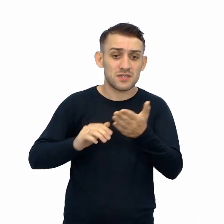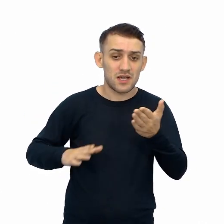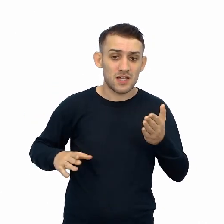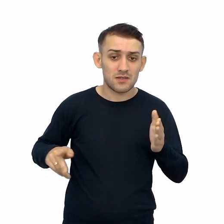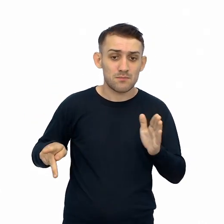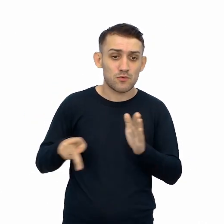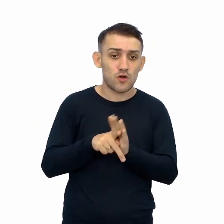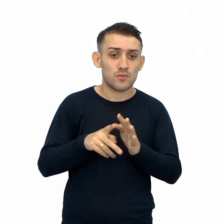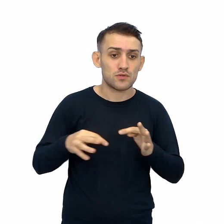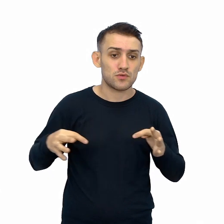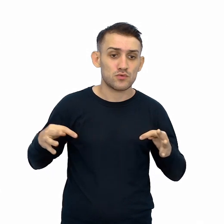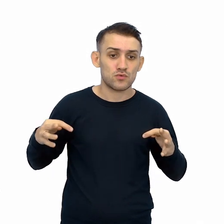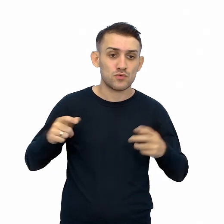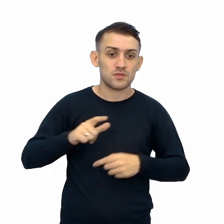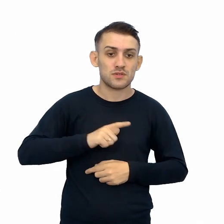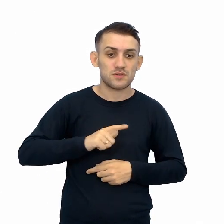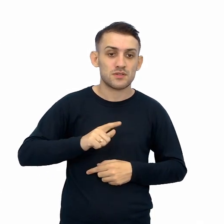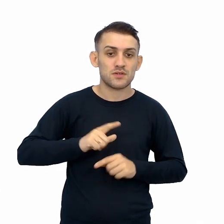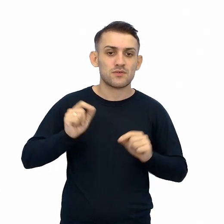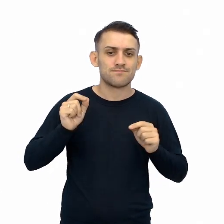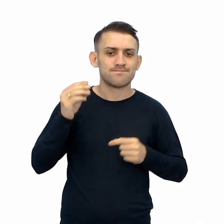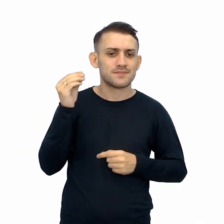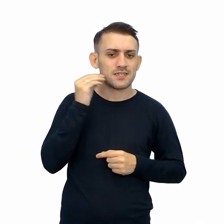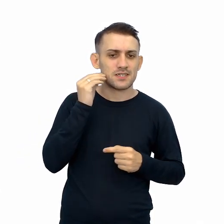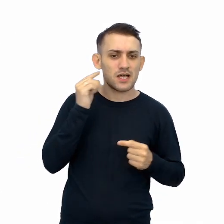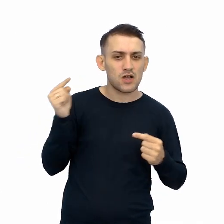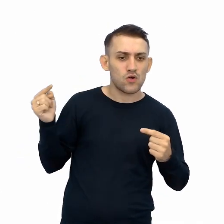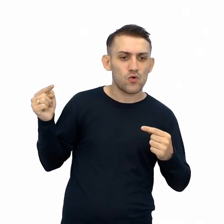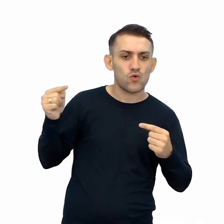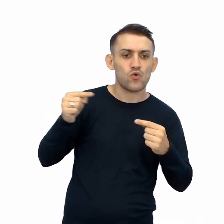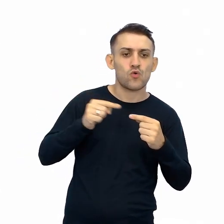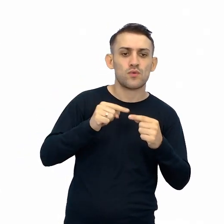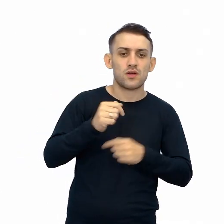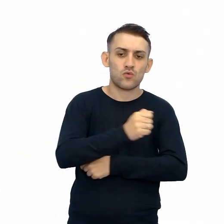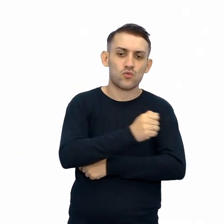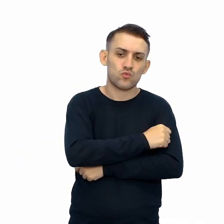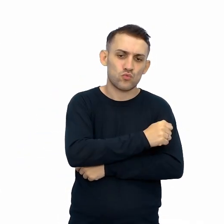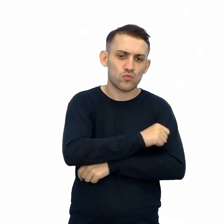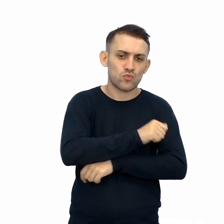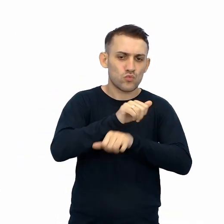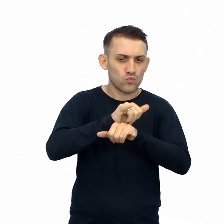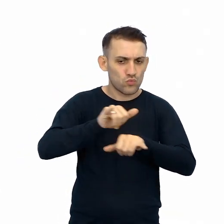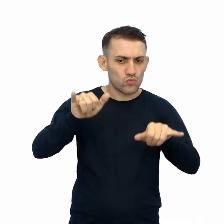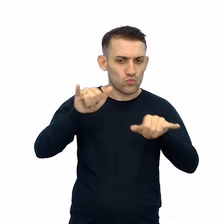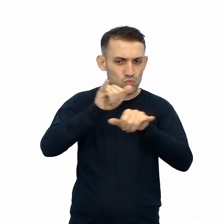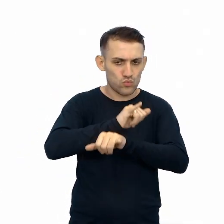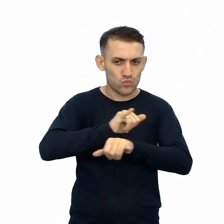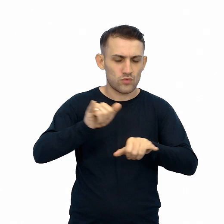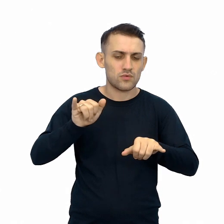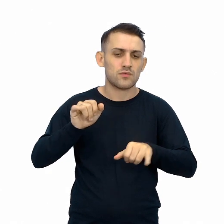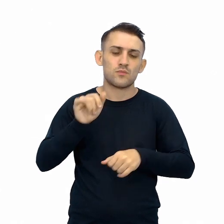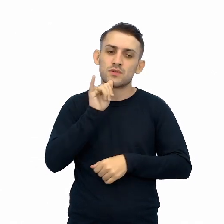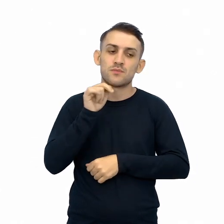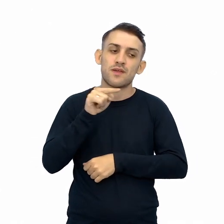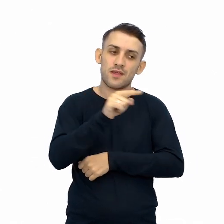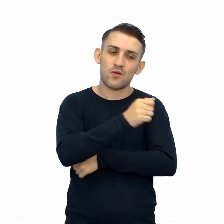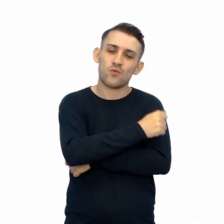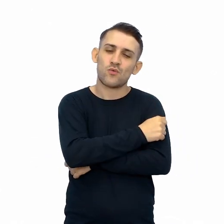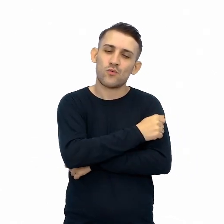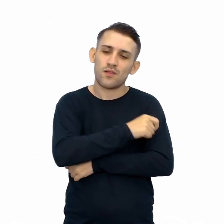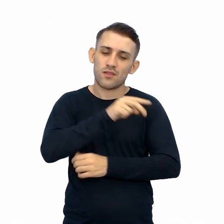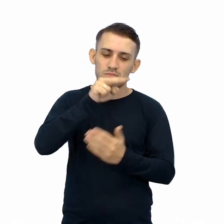vão, então, buscar familiarizar os estudantes com a notícia, levando os estudantes a